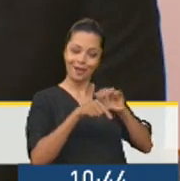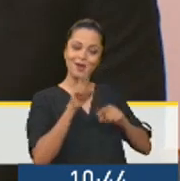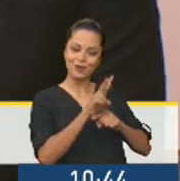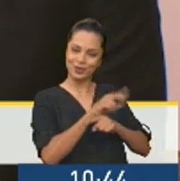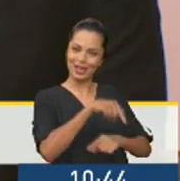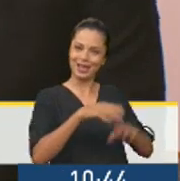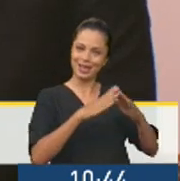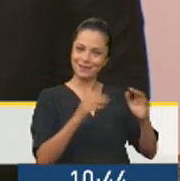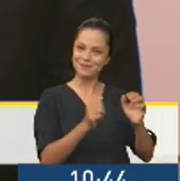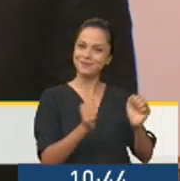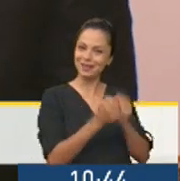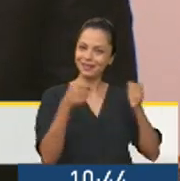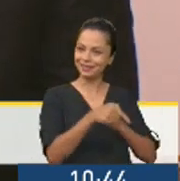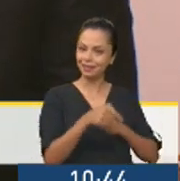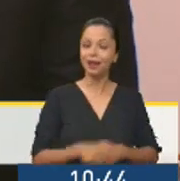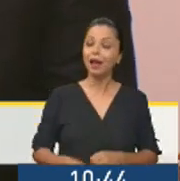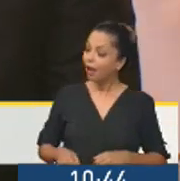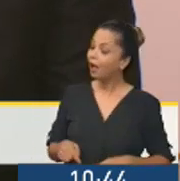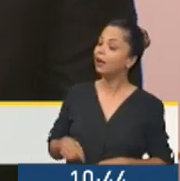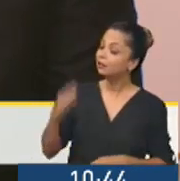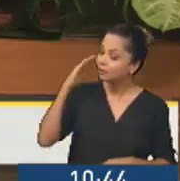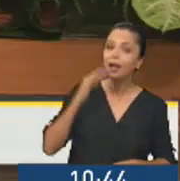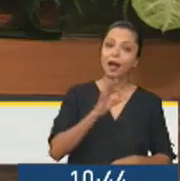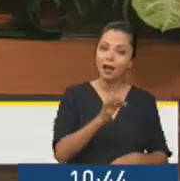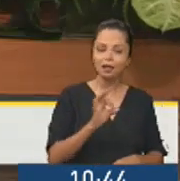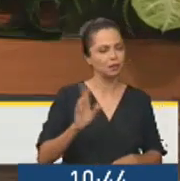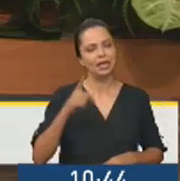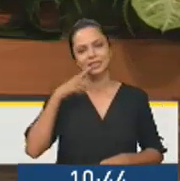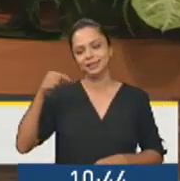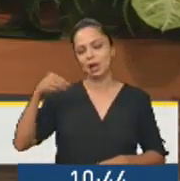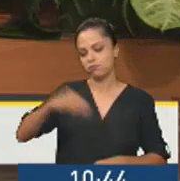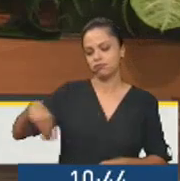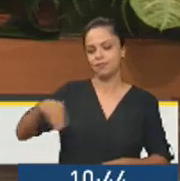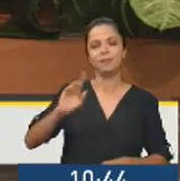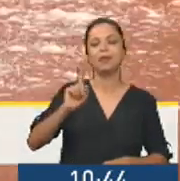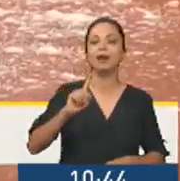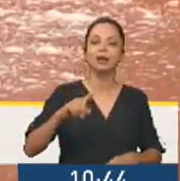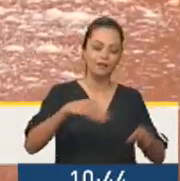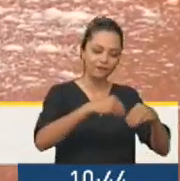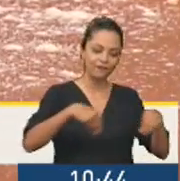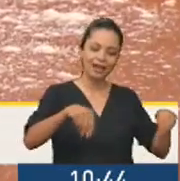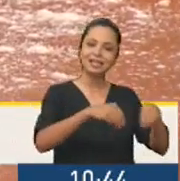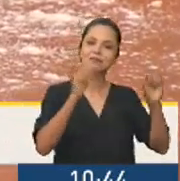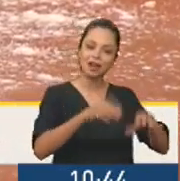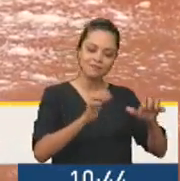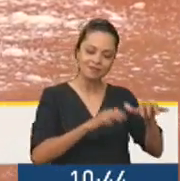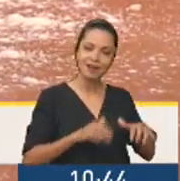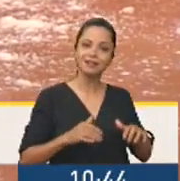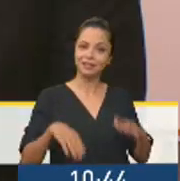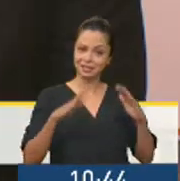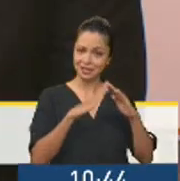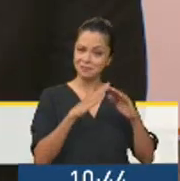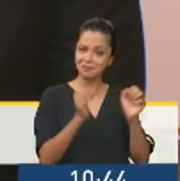da farinha. Em vez do sal grosso, é a farinha. É a farinha. Sal grosso então, você é nas jogou, costas. Eu me lembrei do que eu li. E se essas padarias já têm,